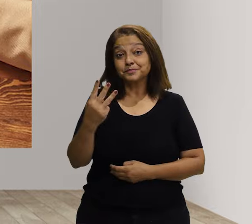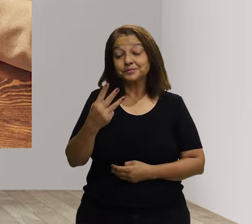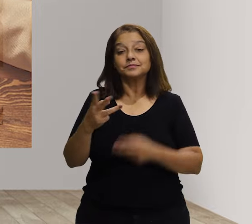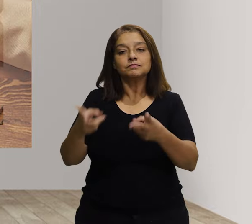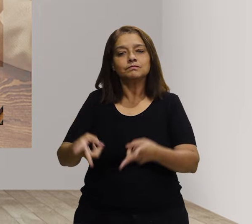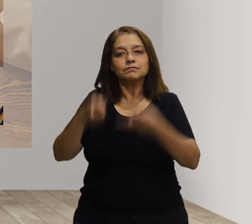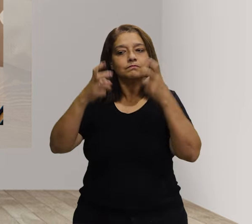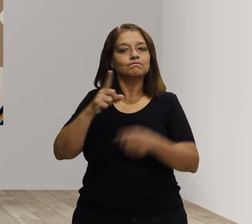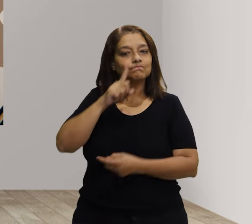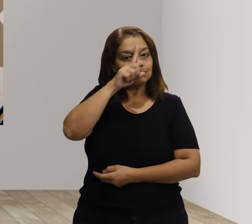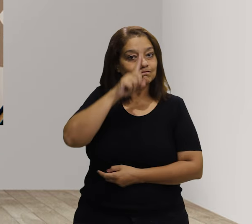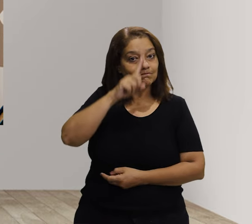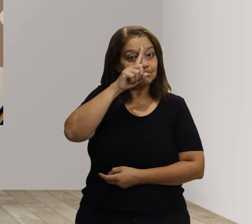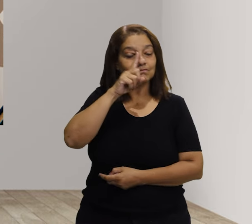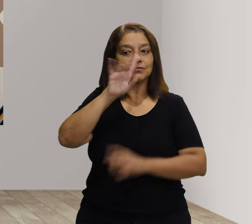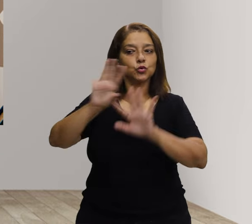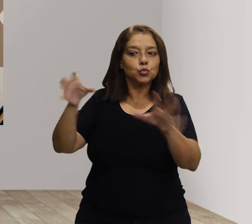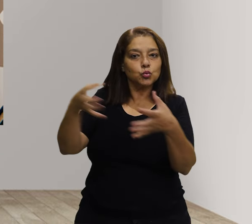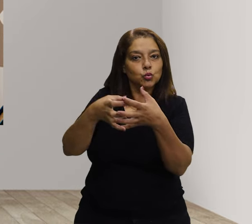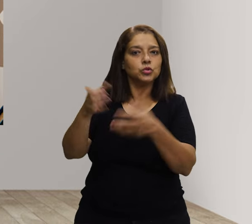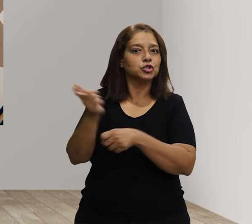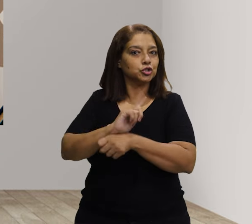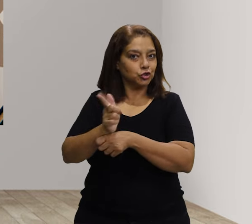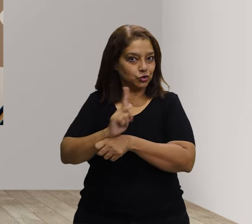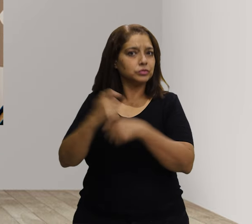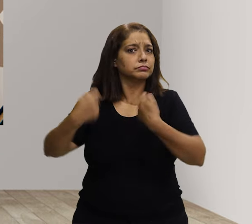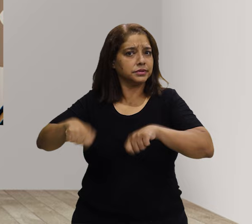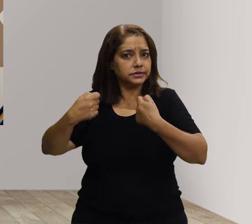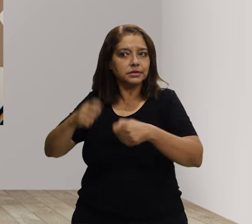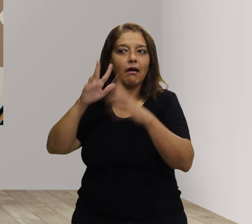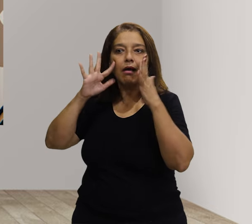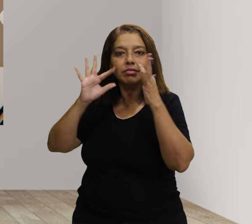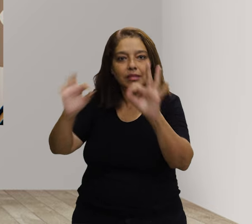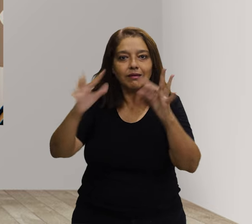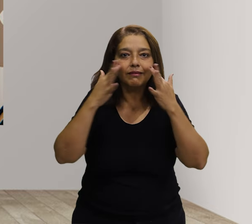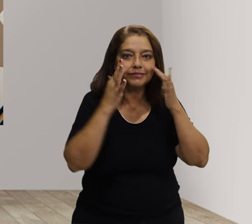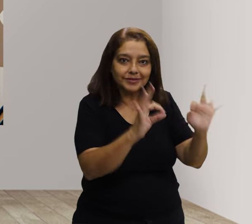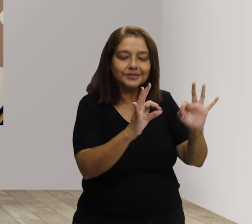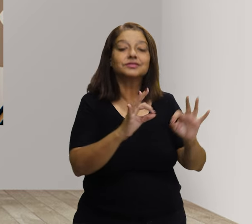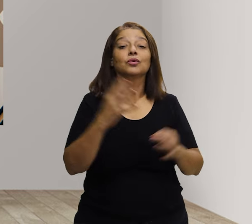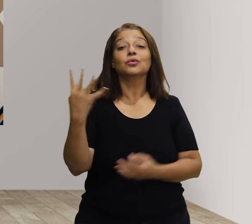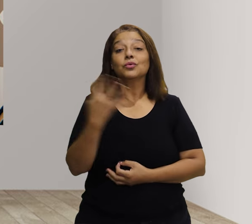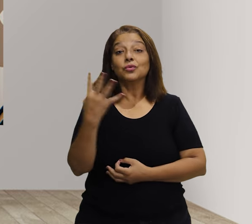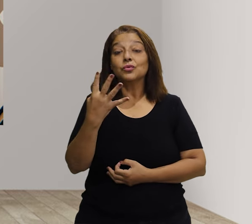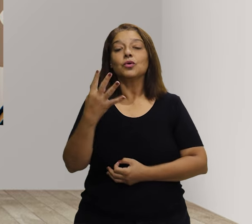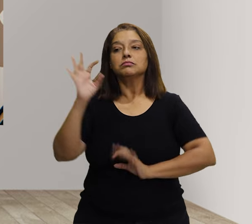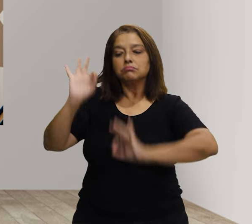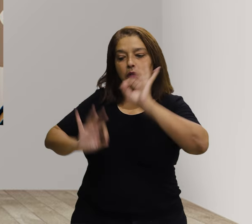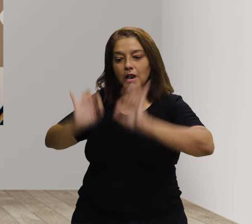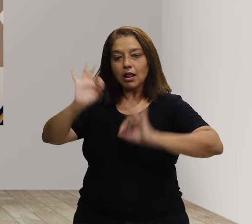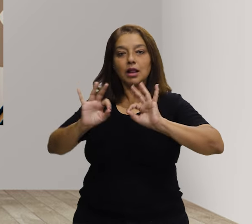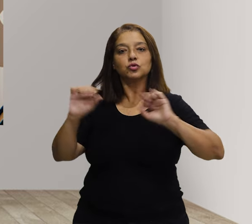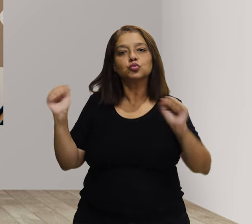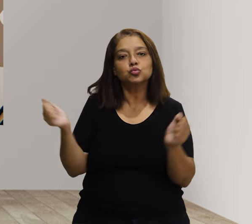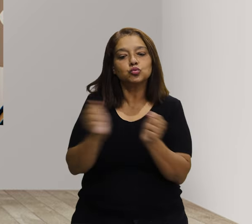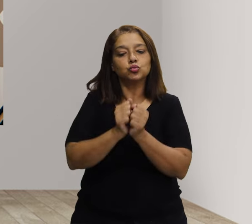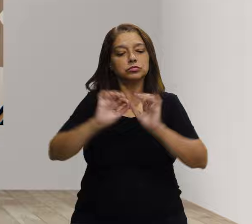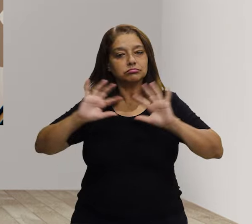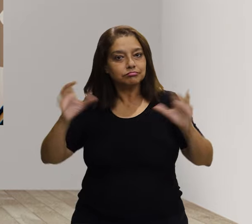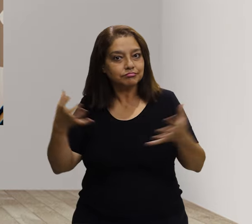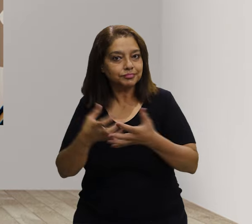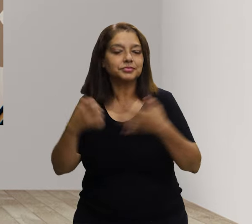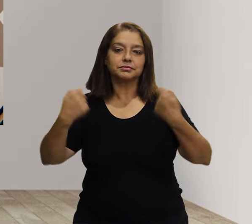riscos pela equipe gestora. 4, plano de ação construído coletivamente. E 5,